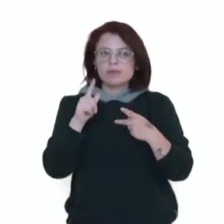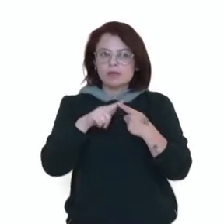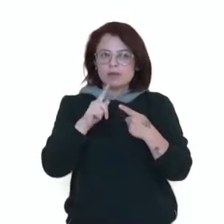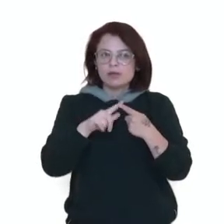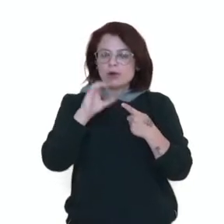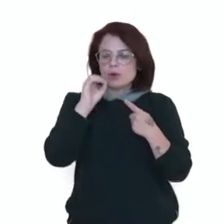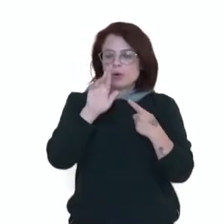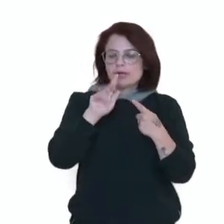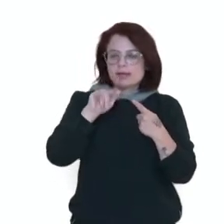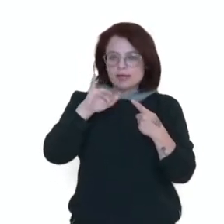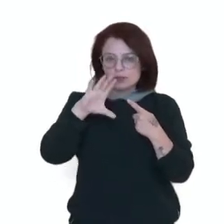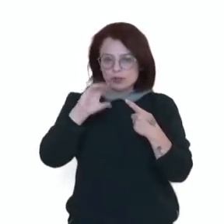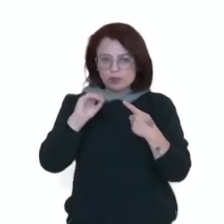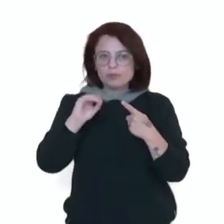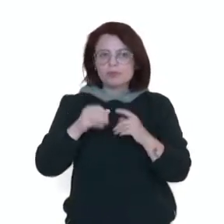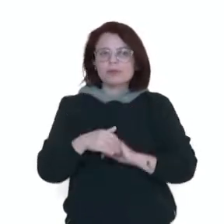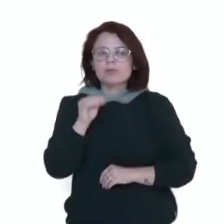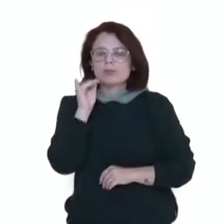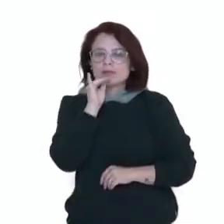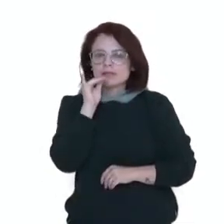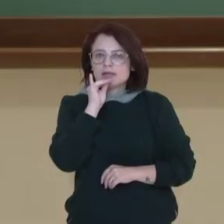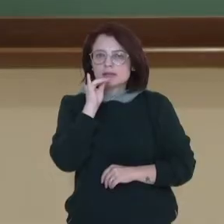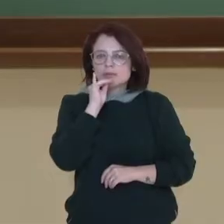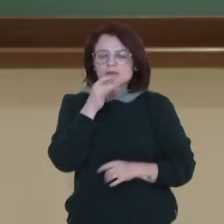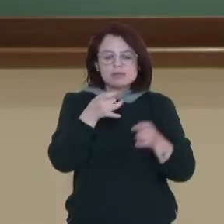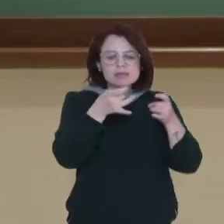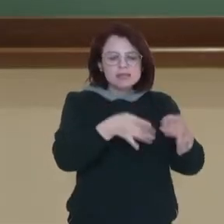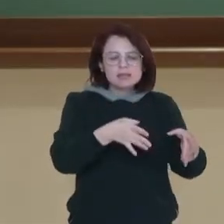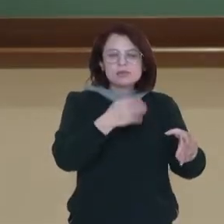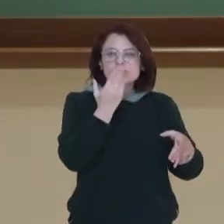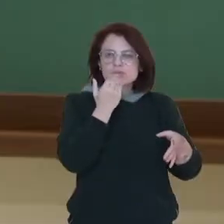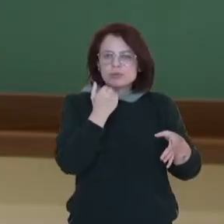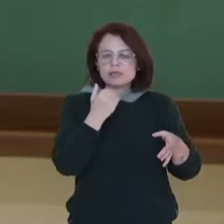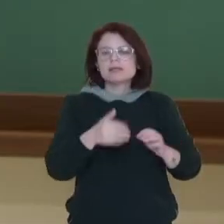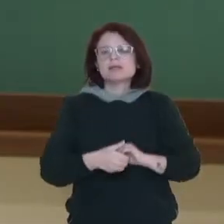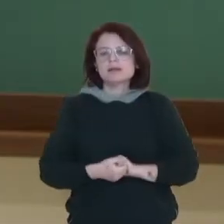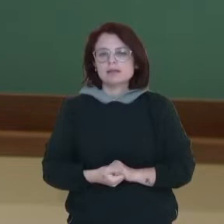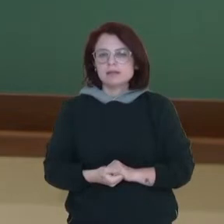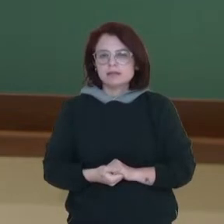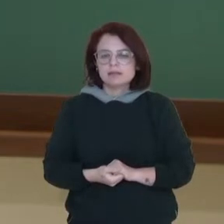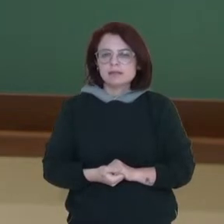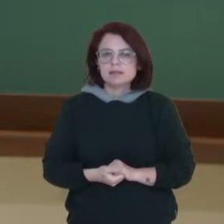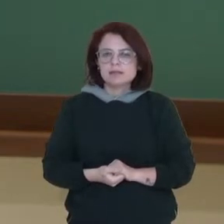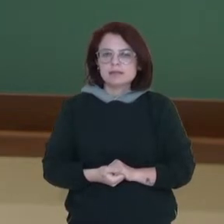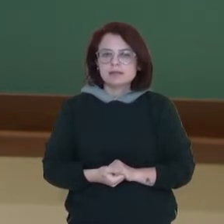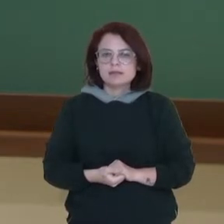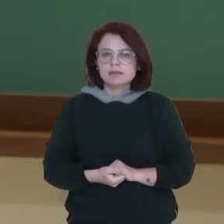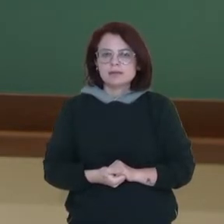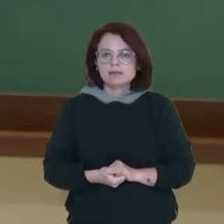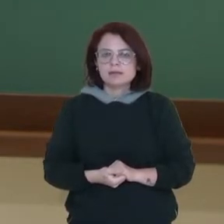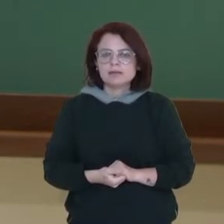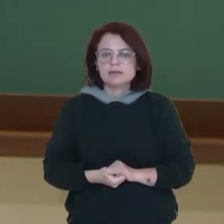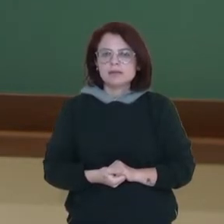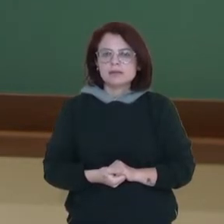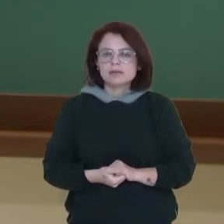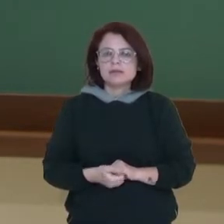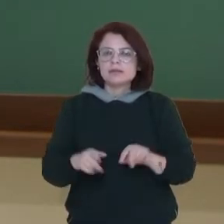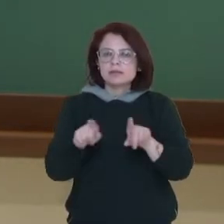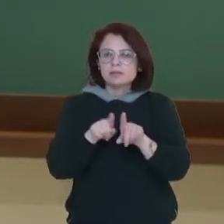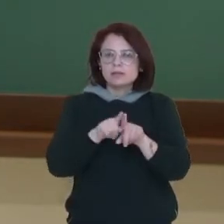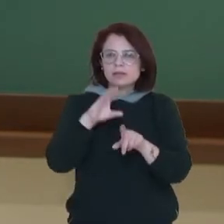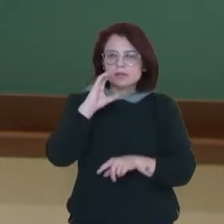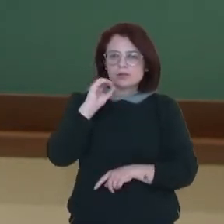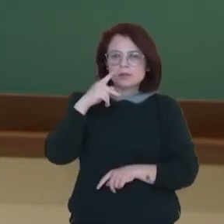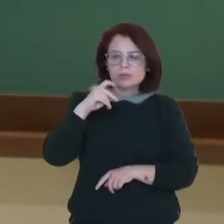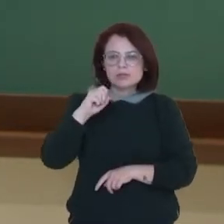adubos orgânicos, que daria, por exemplo, restos orgânicos da cozinha, né, restos de compostagem, quem tem um minhocário